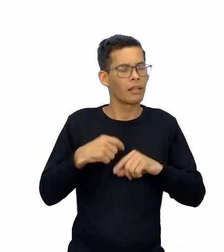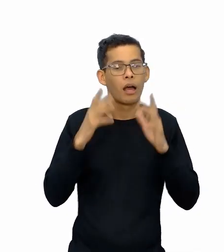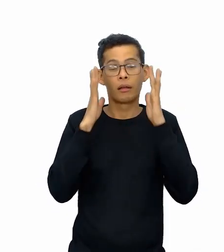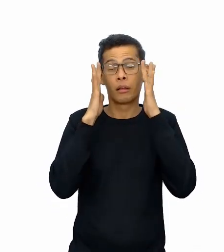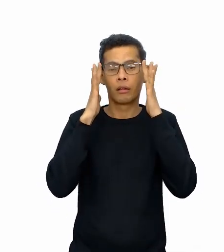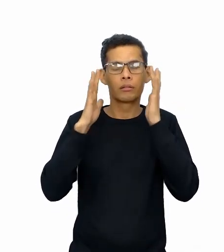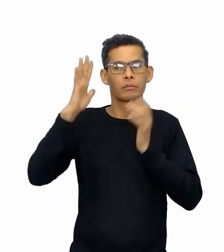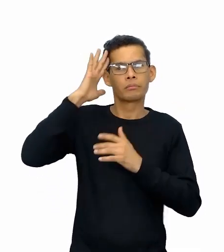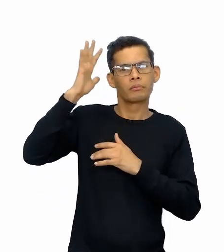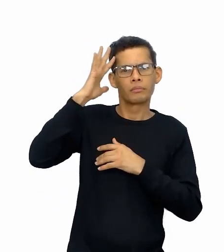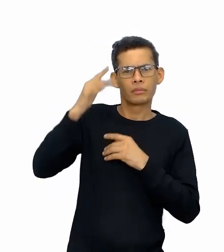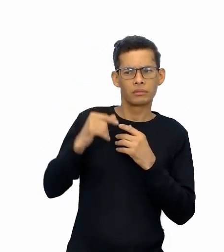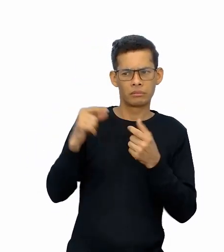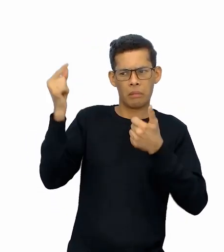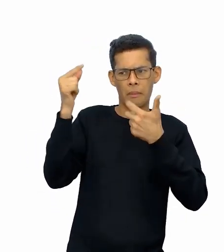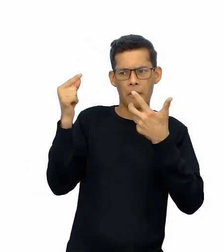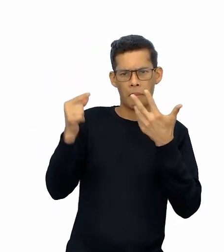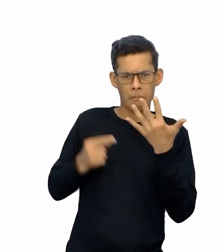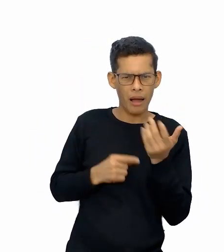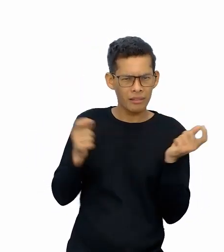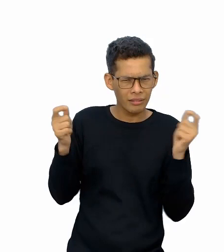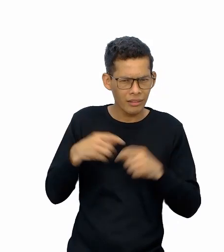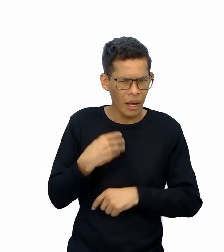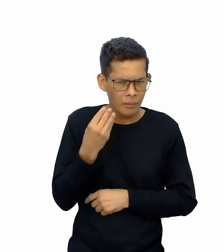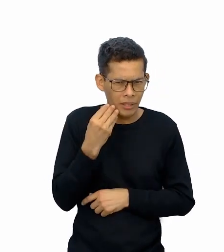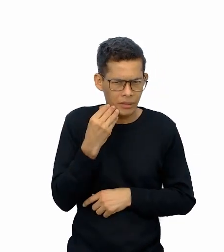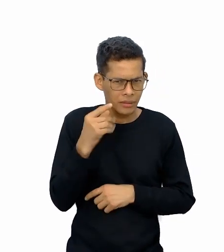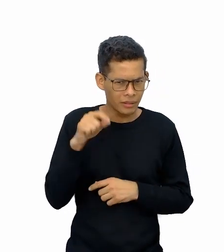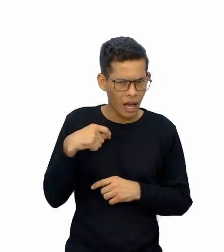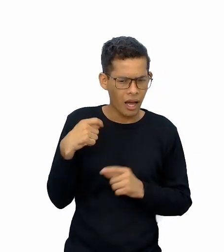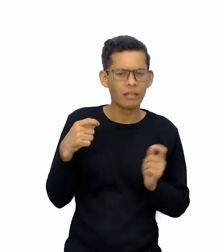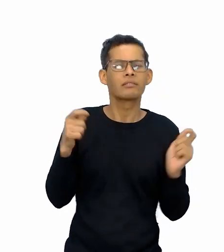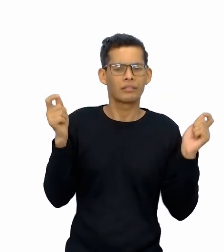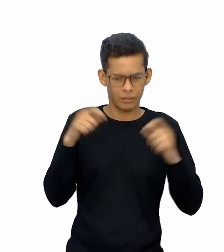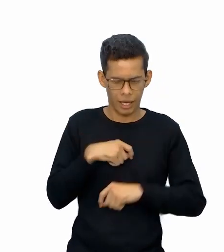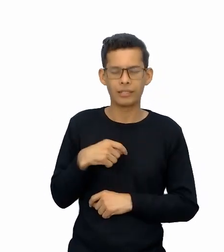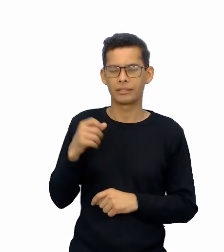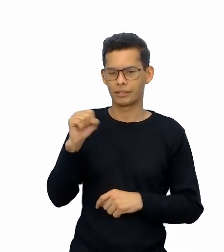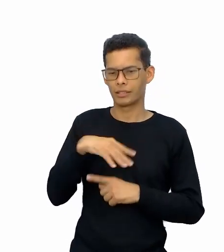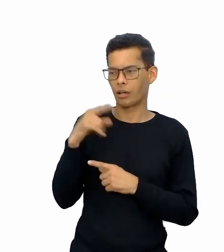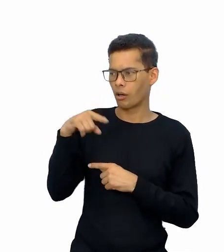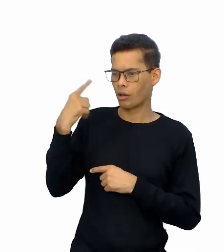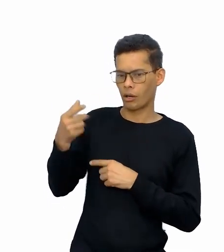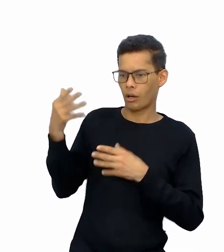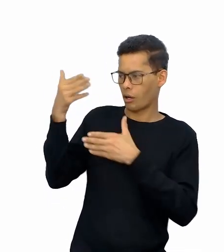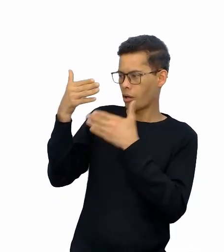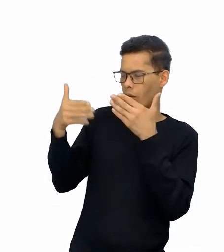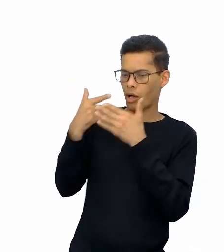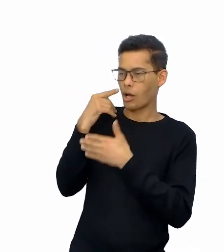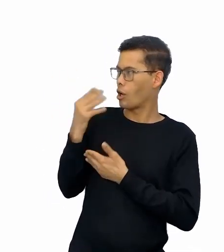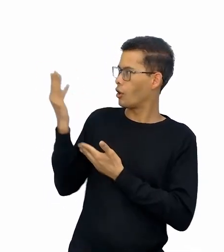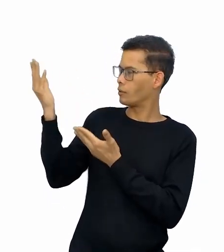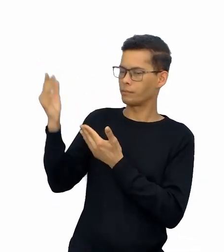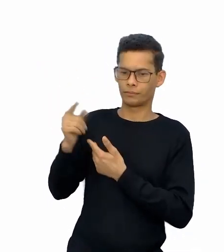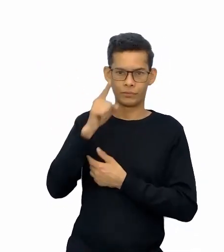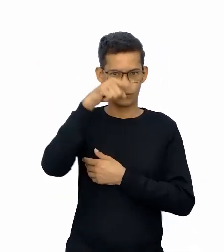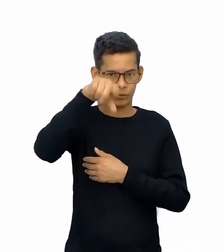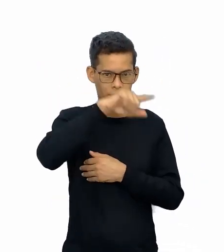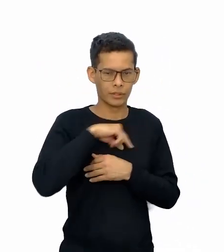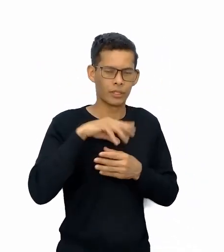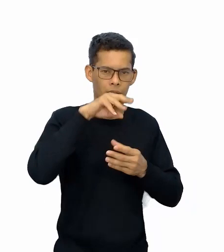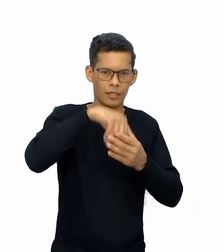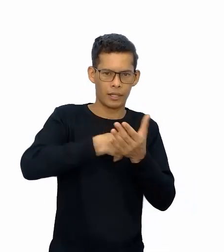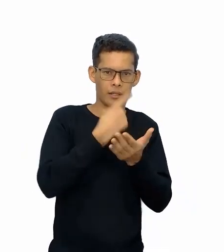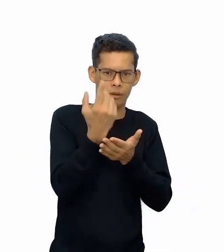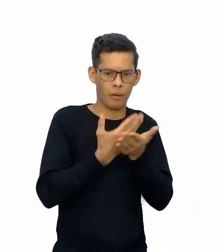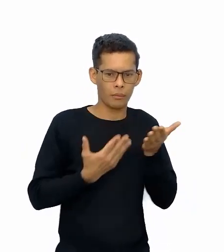tanta coisa, tem como fazer o experimento? Tem sim. Então, no próximo slide, a gente consegue ver o seguinte, que na apostila, claro, né, se